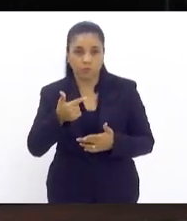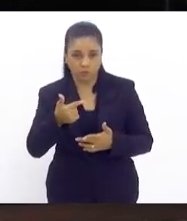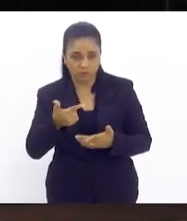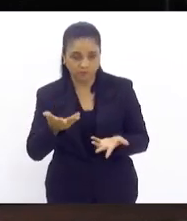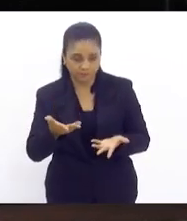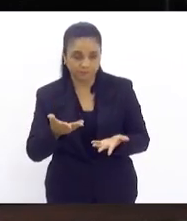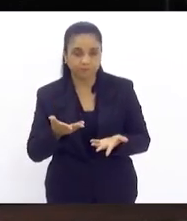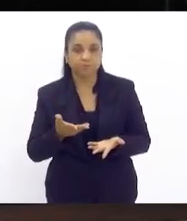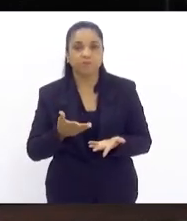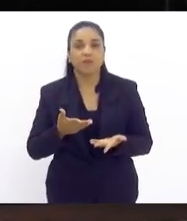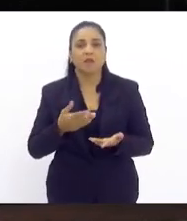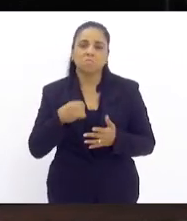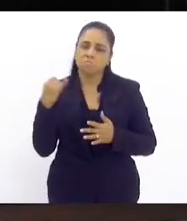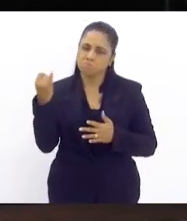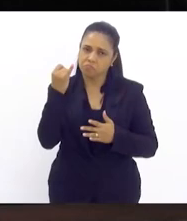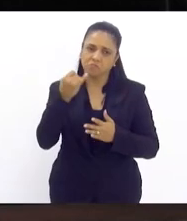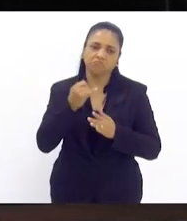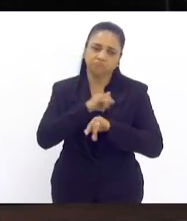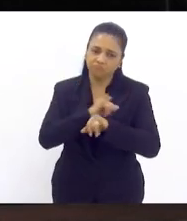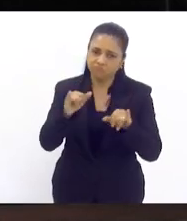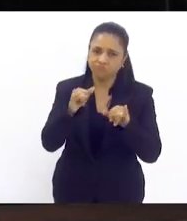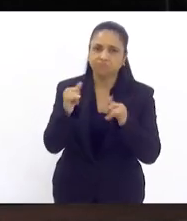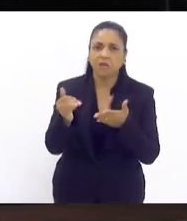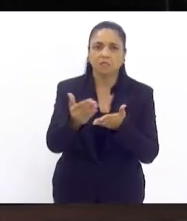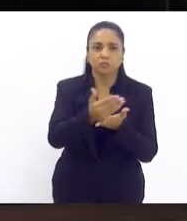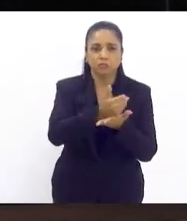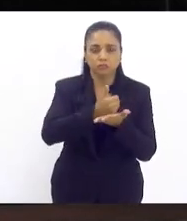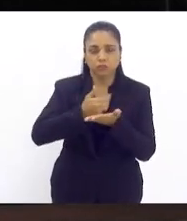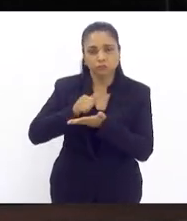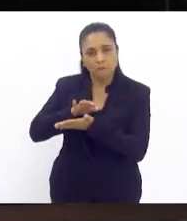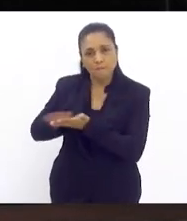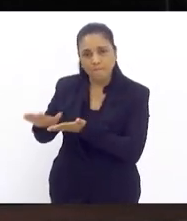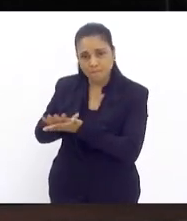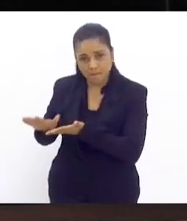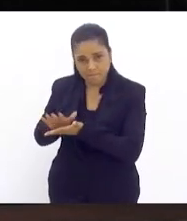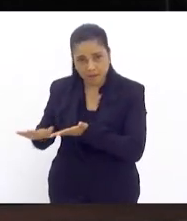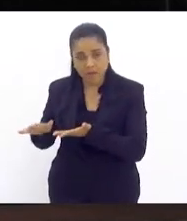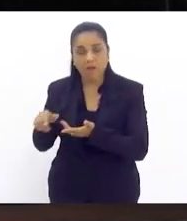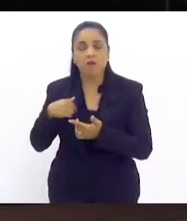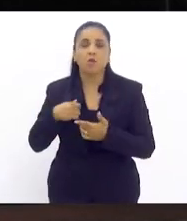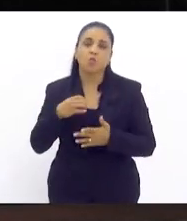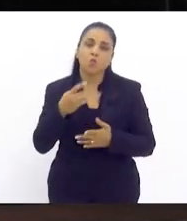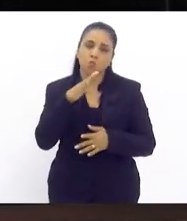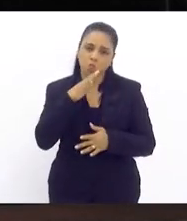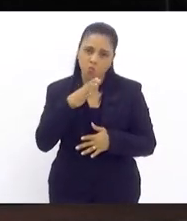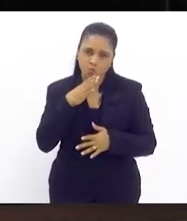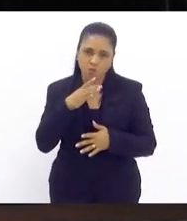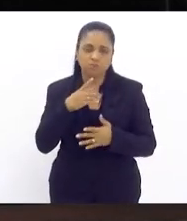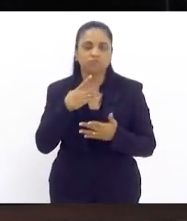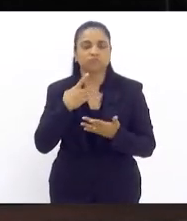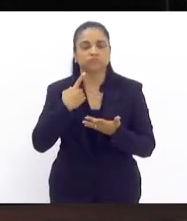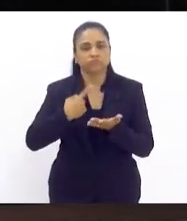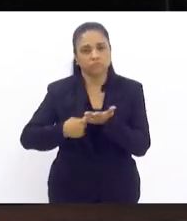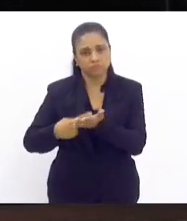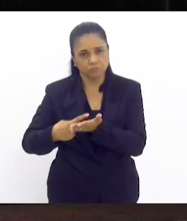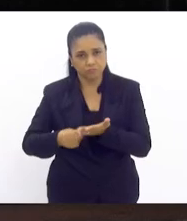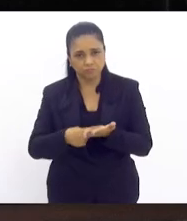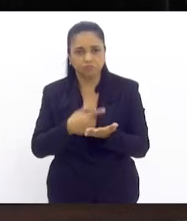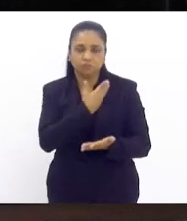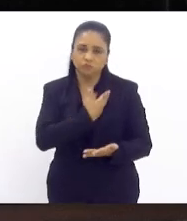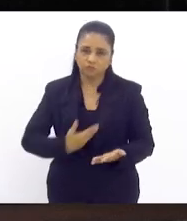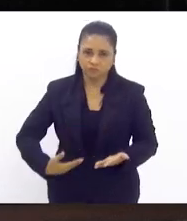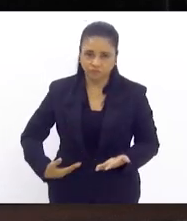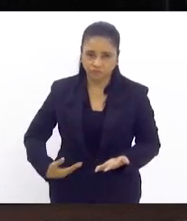falar aqui da despesa, e reconheço que o governo do Estado tem um compromisso na manutenção